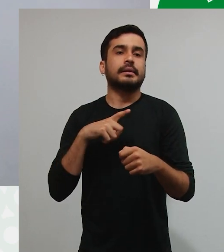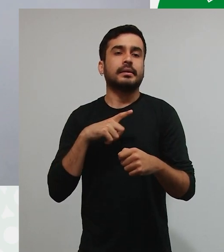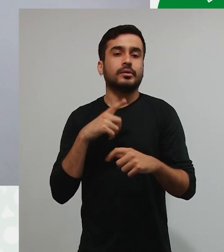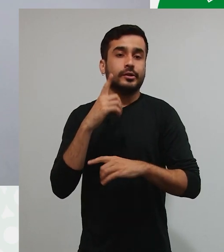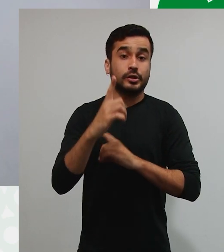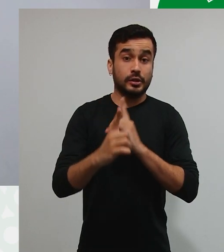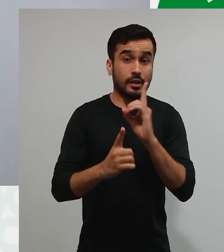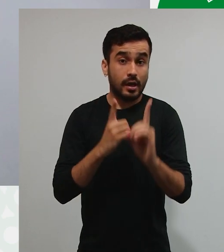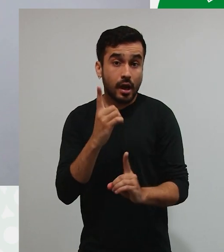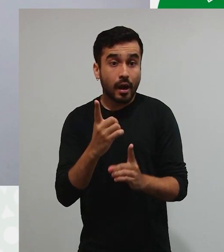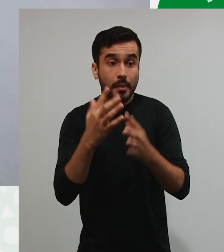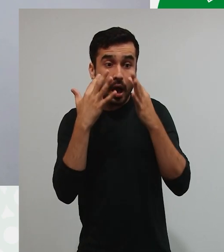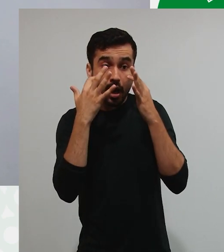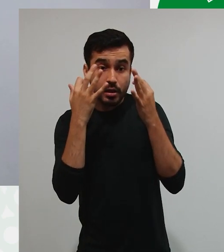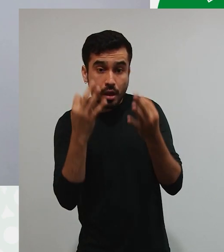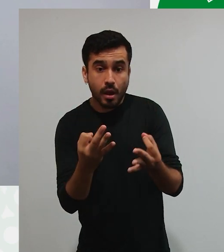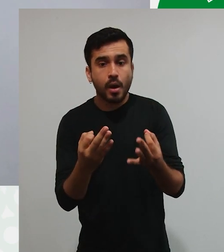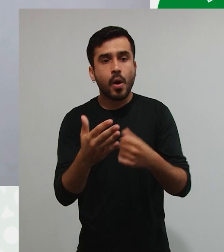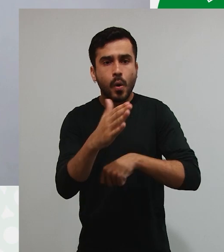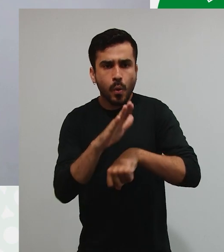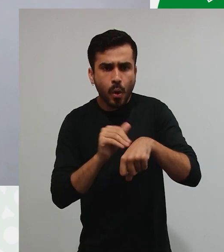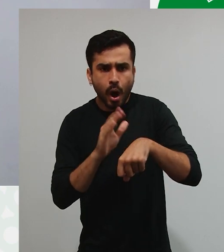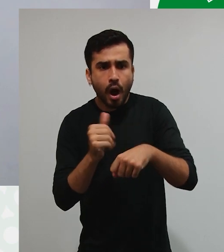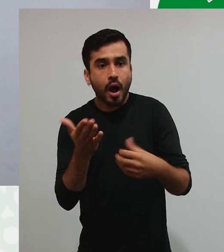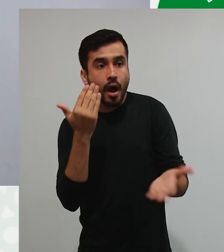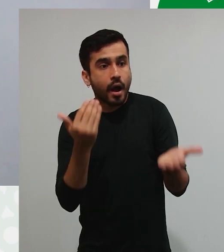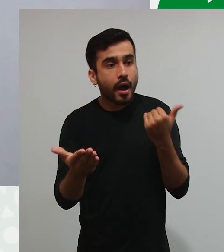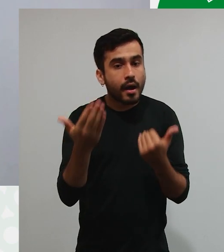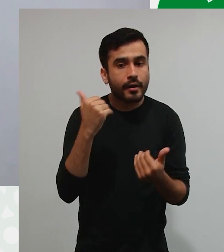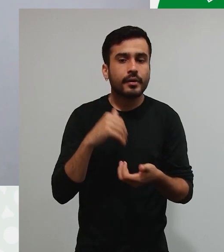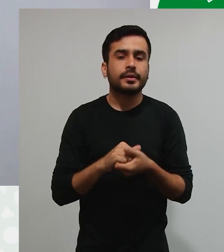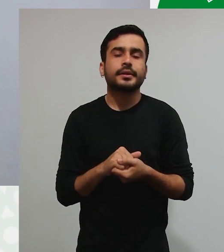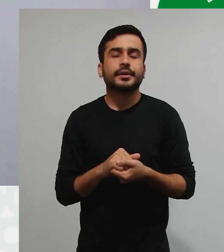essas criatividades, né, que seja